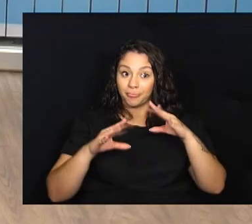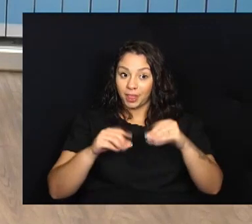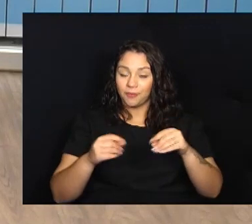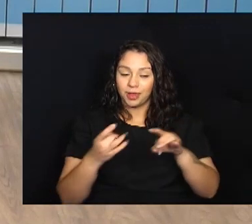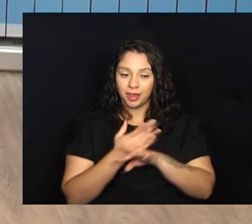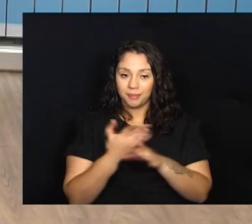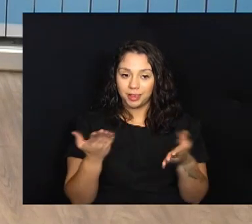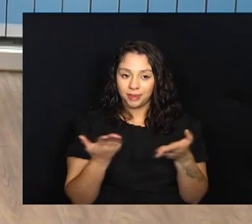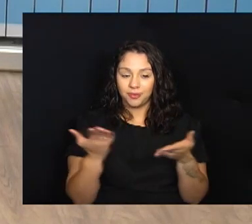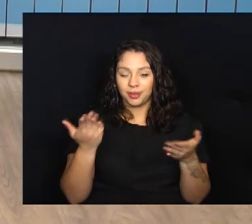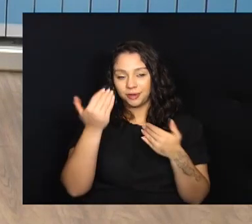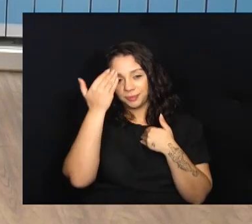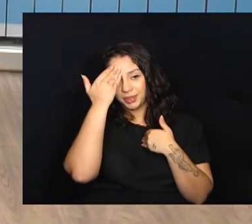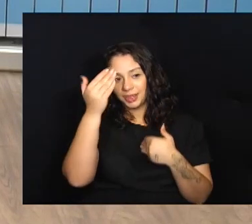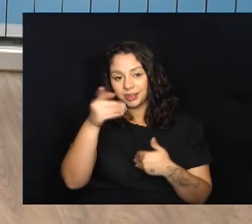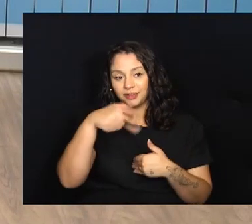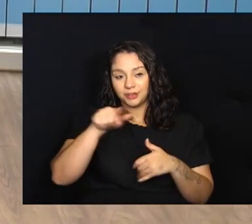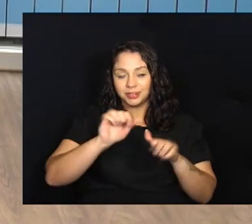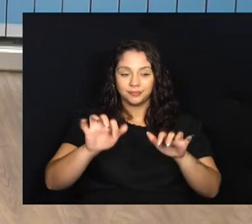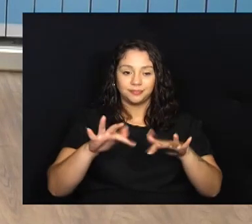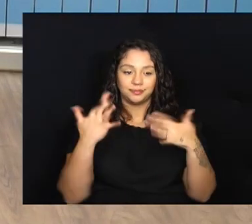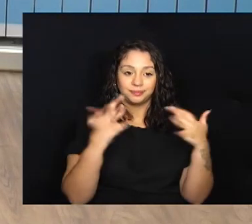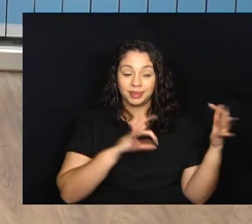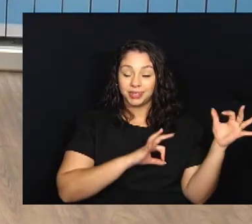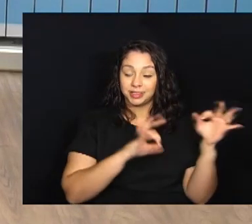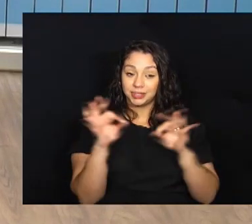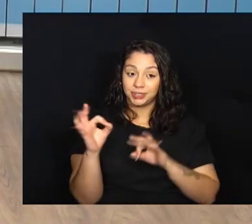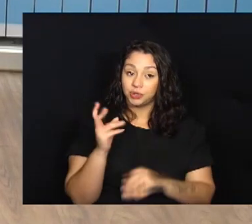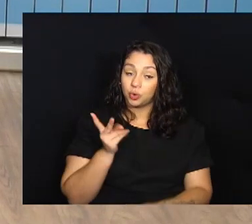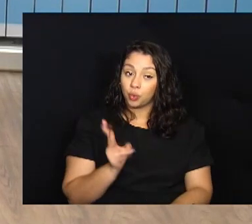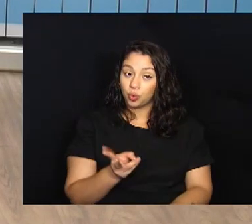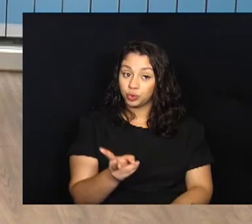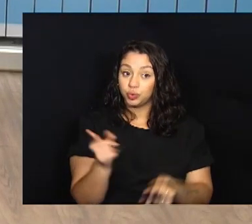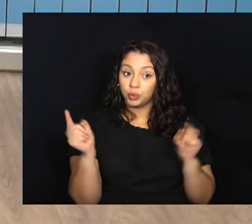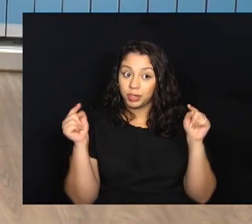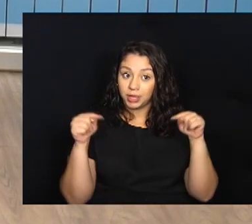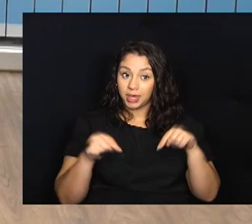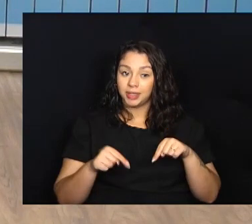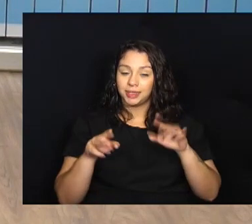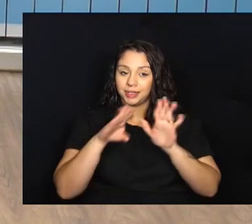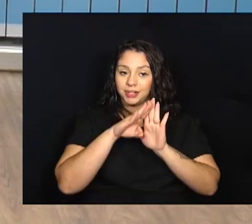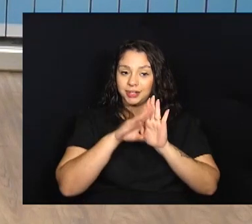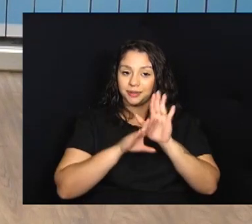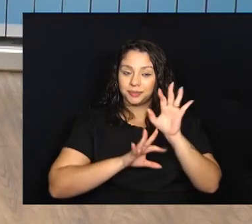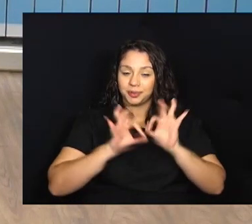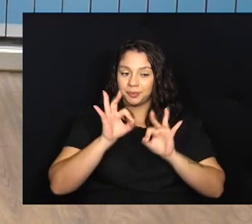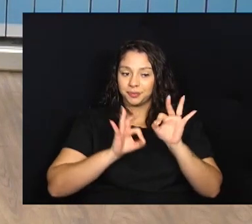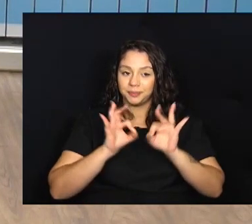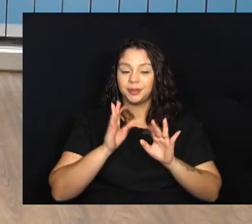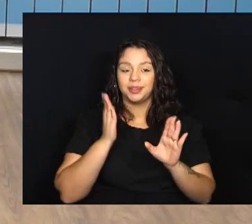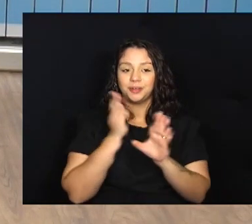Muito obrigado pela sua companhia, pela sua audiência. Continue aqui na nossa programação e nos